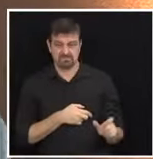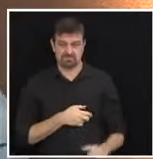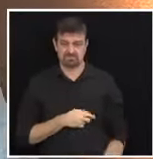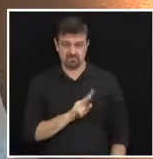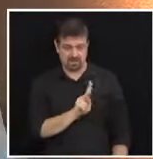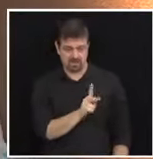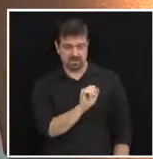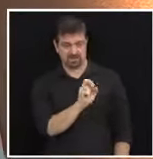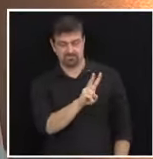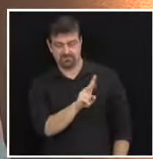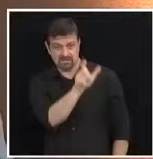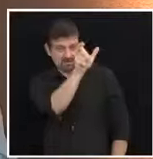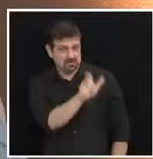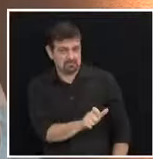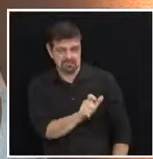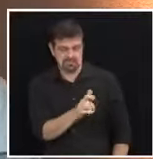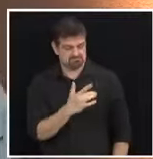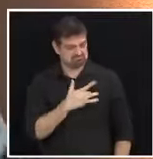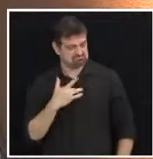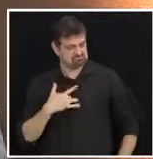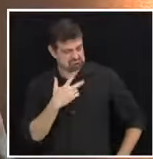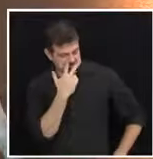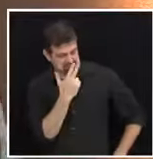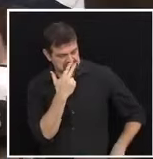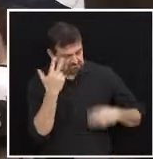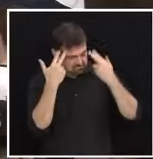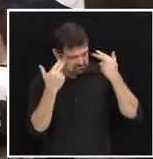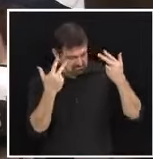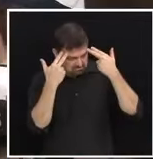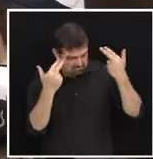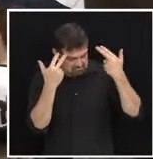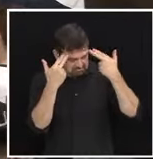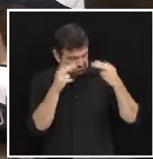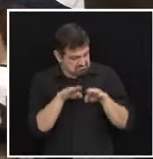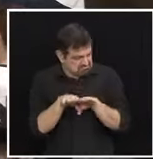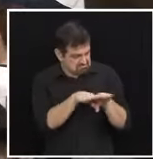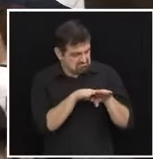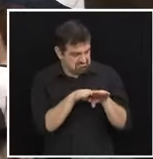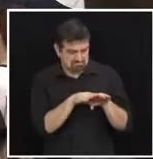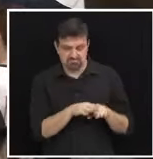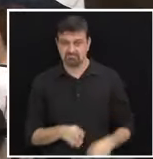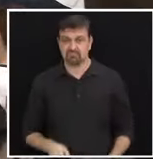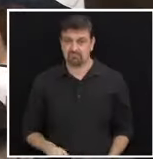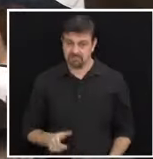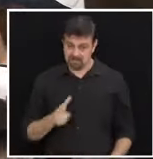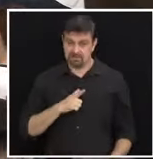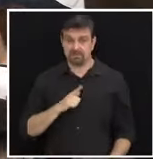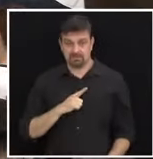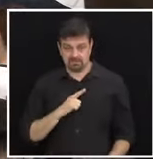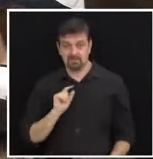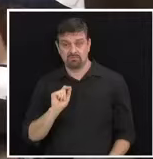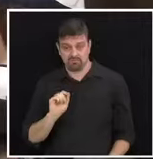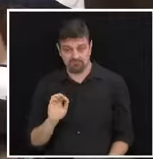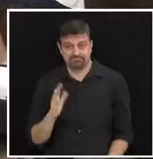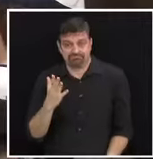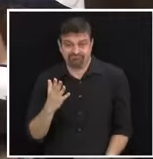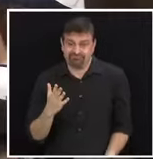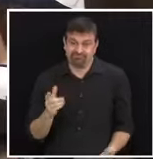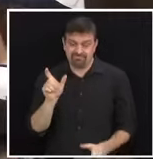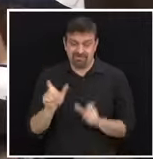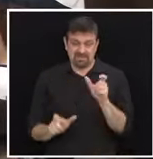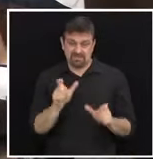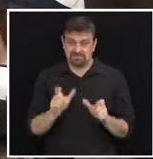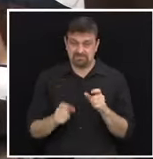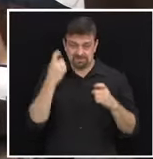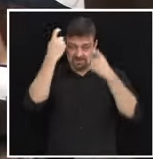felizmente, vê uma pessoa muito saudável, como todas as outras, né? Então, isso tem um lado negativo,